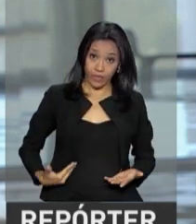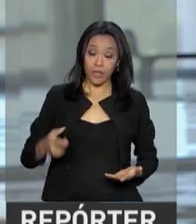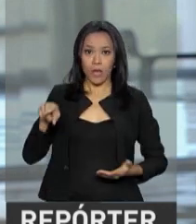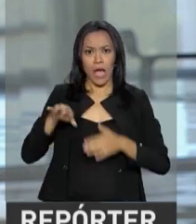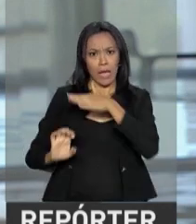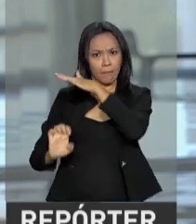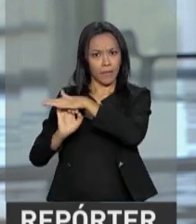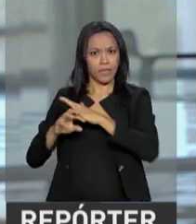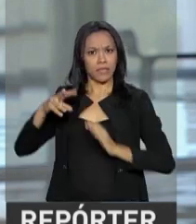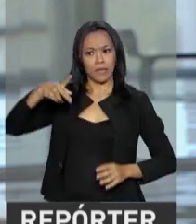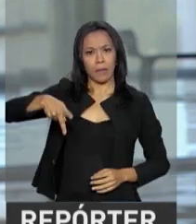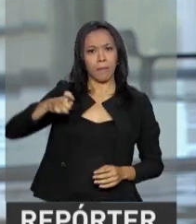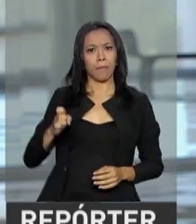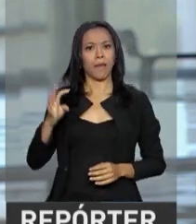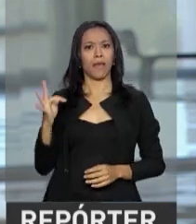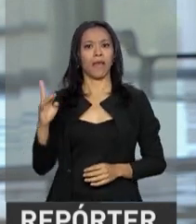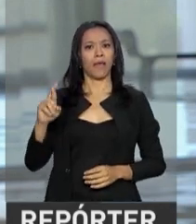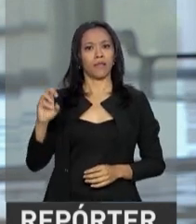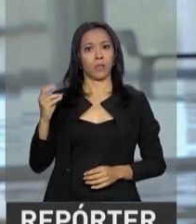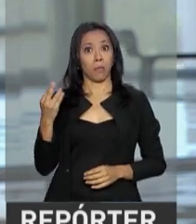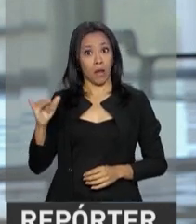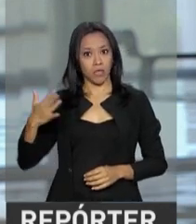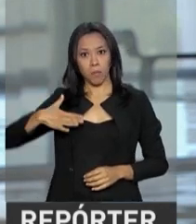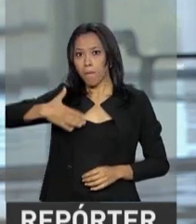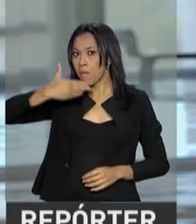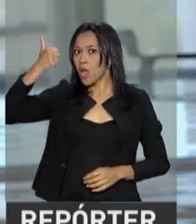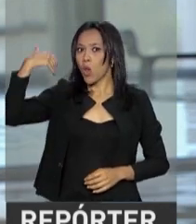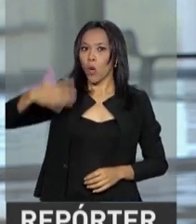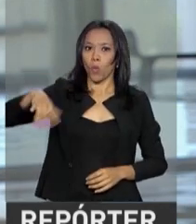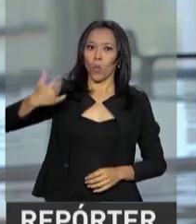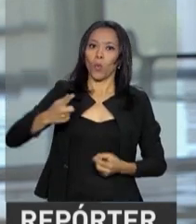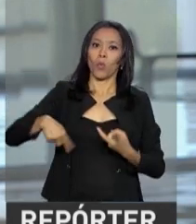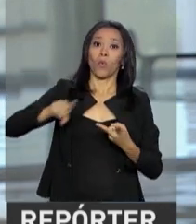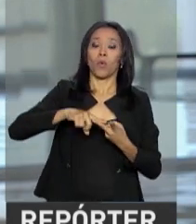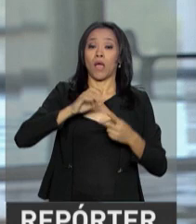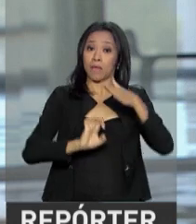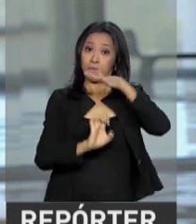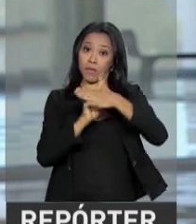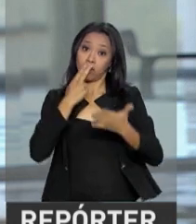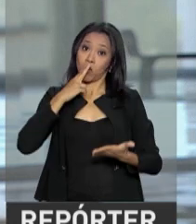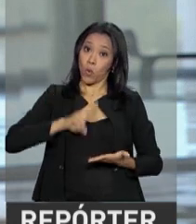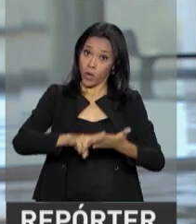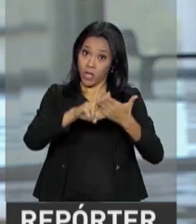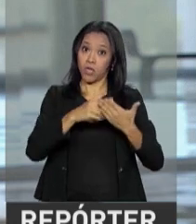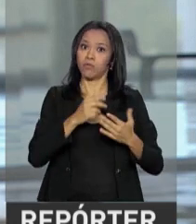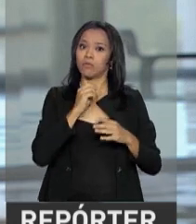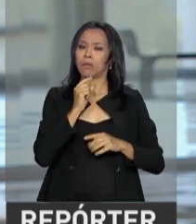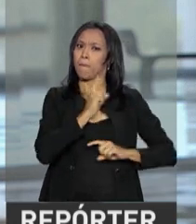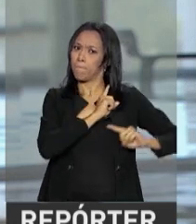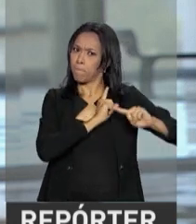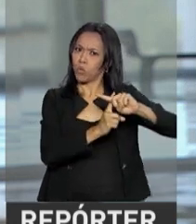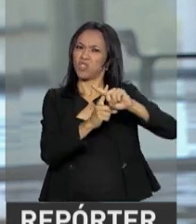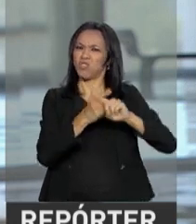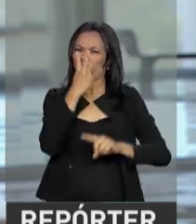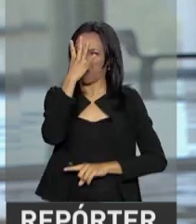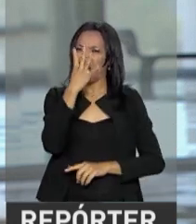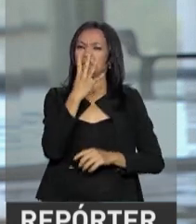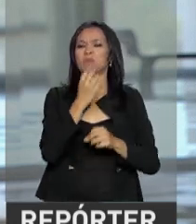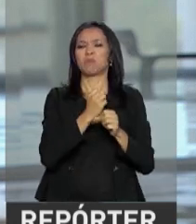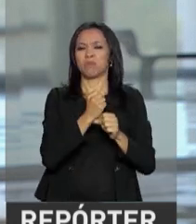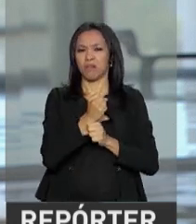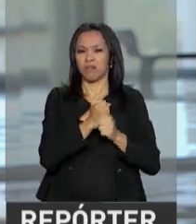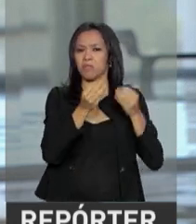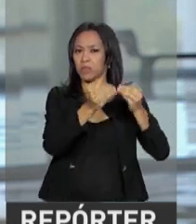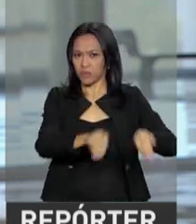de mercado da história já os correios apresentaram um saldo positivo depois de quatro anos de prejuízos vamos